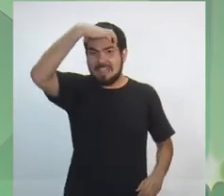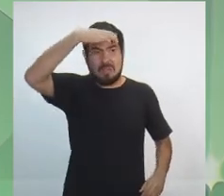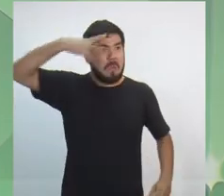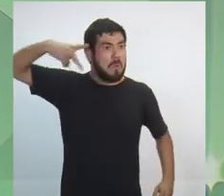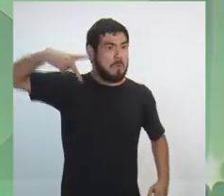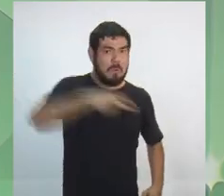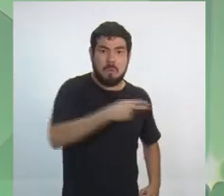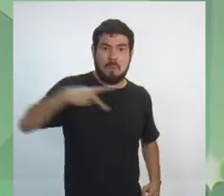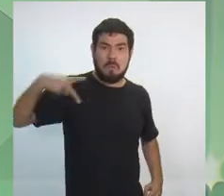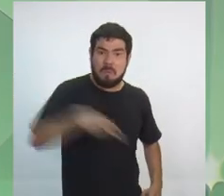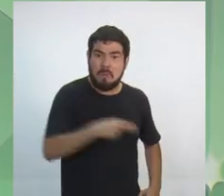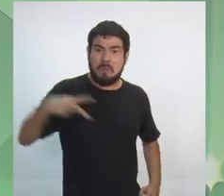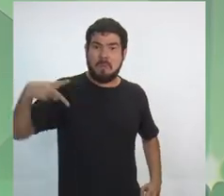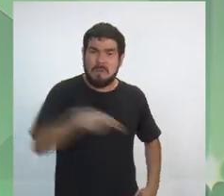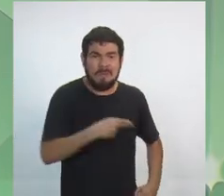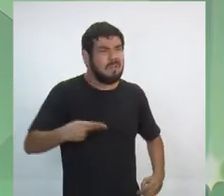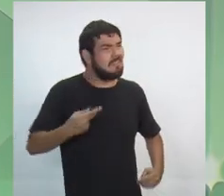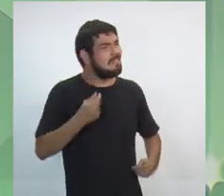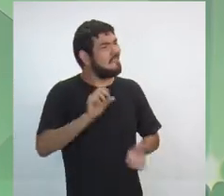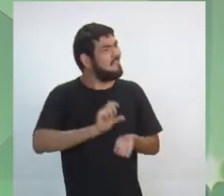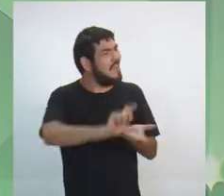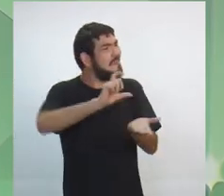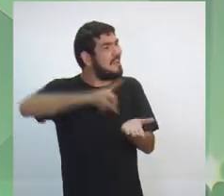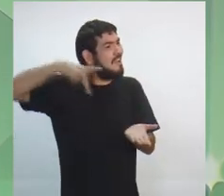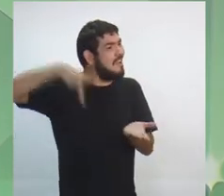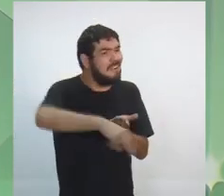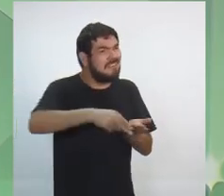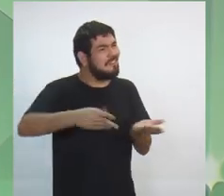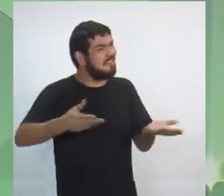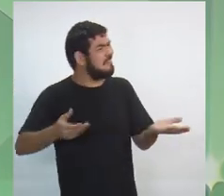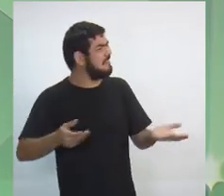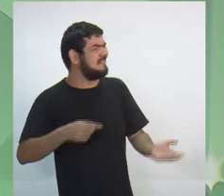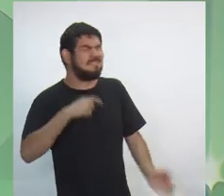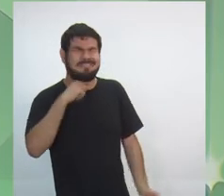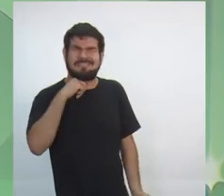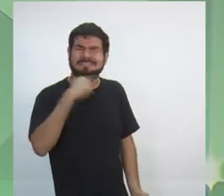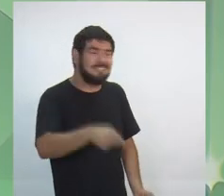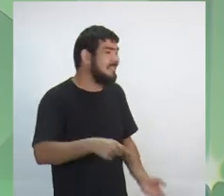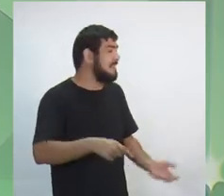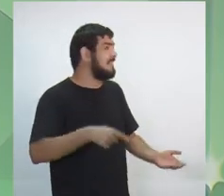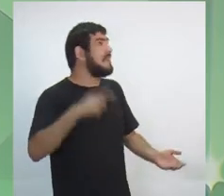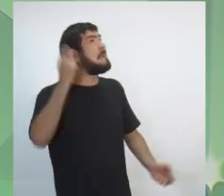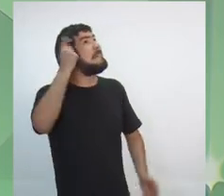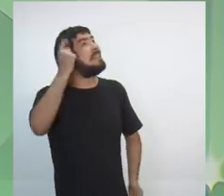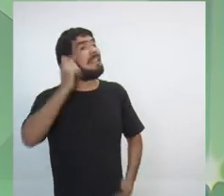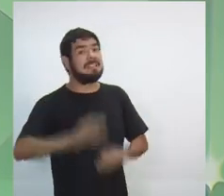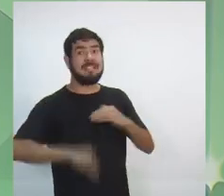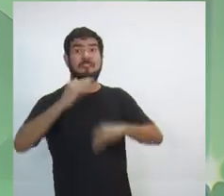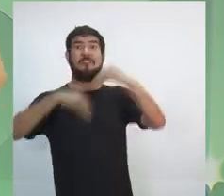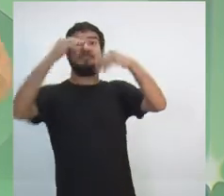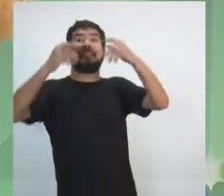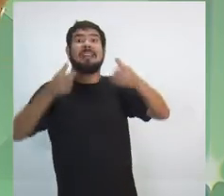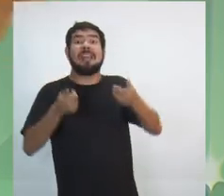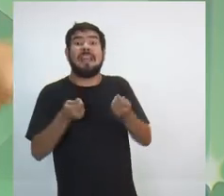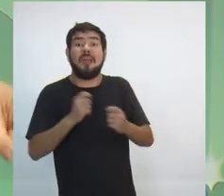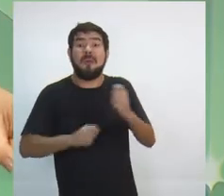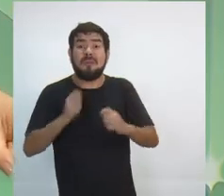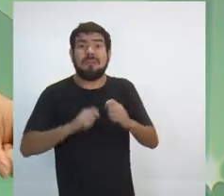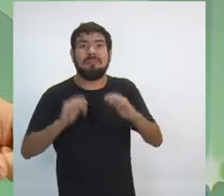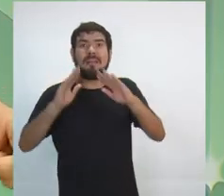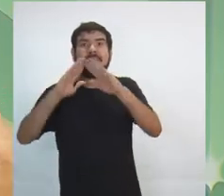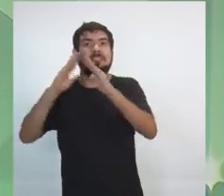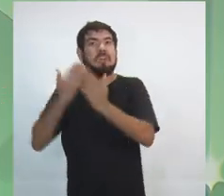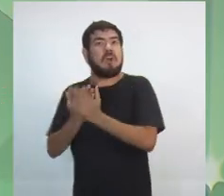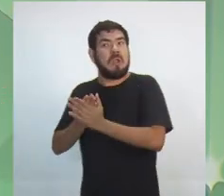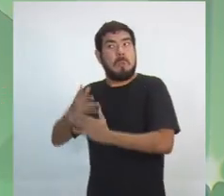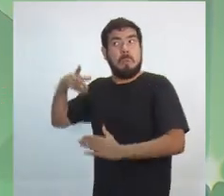setor produtivo. Não é? Não dá para você pensar em desenvolvimento econômico com as escolas sendo